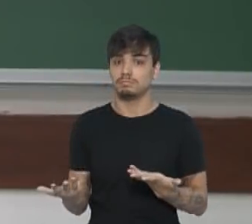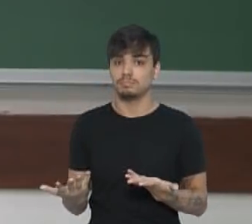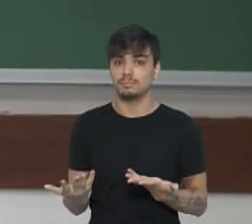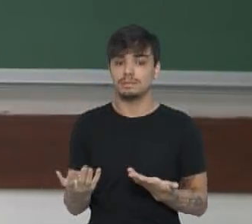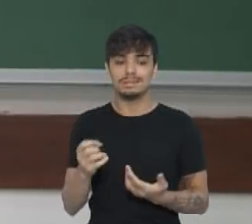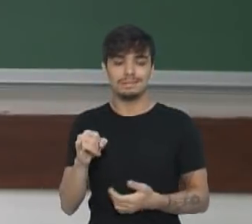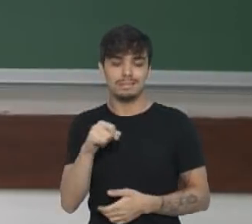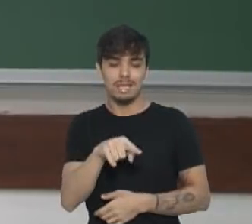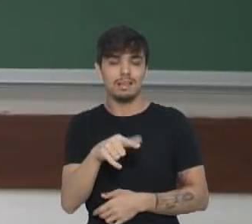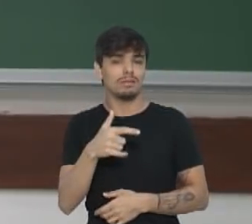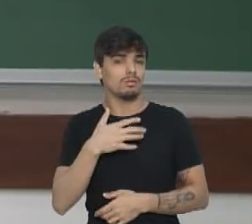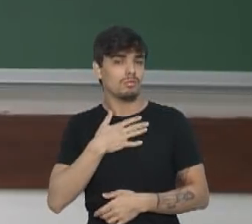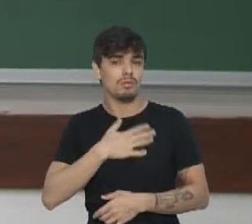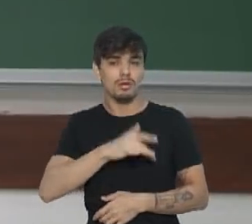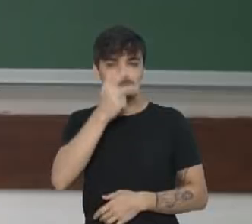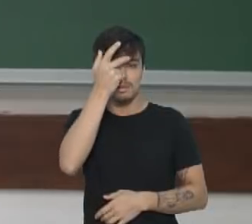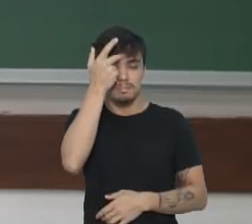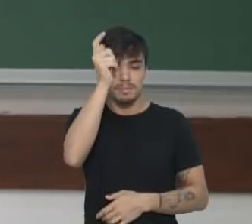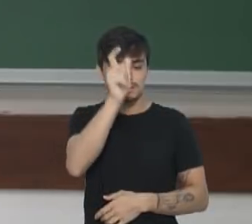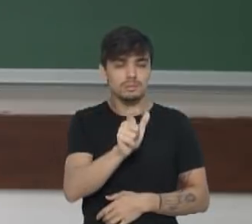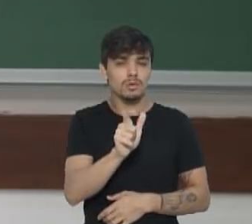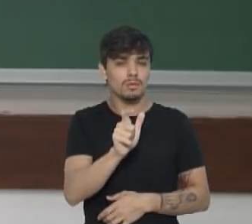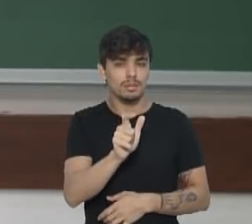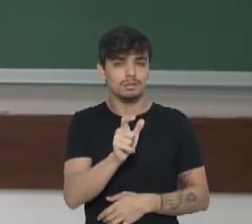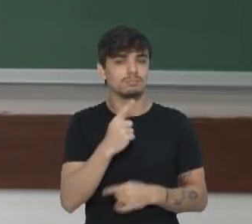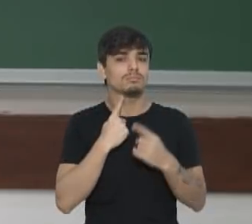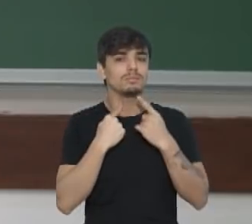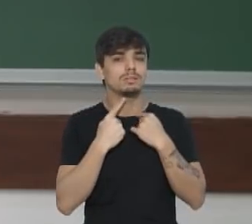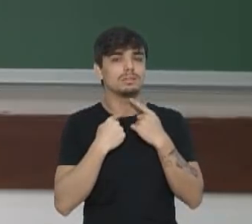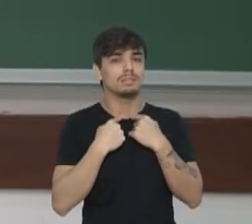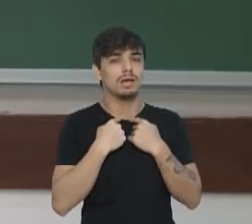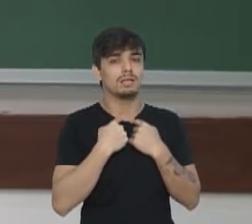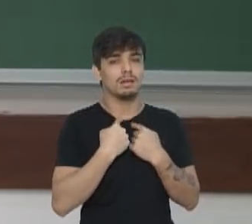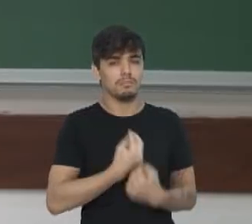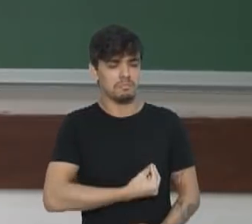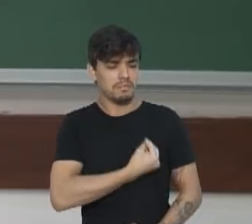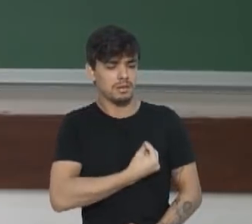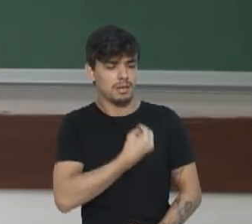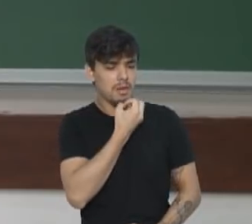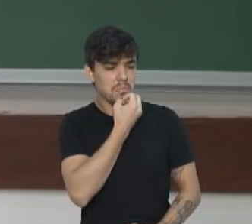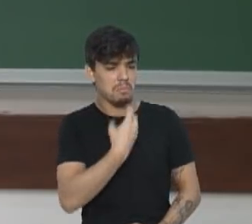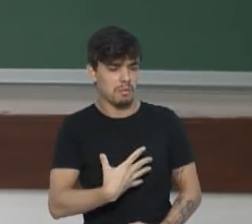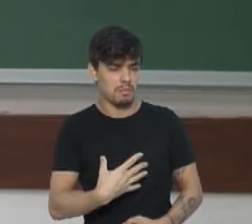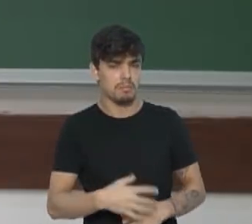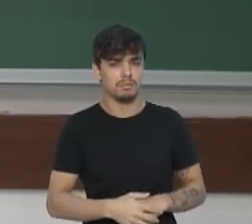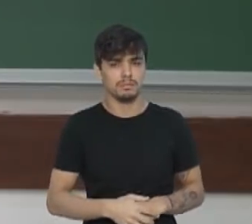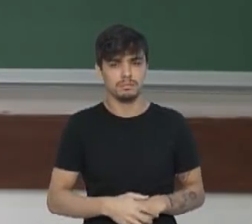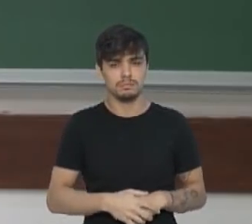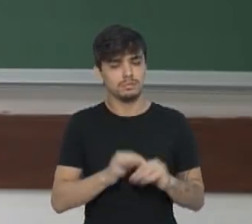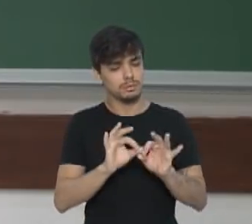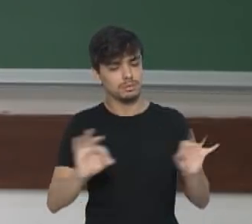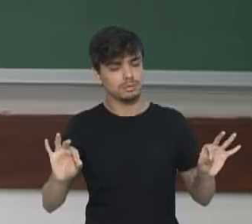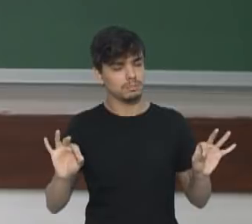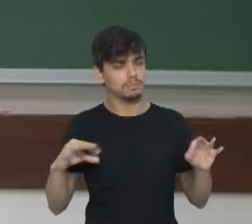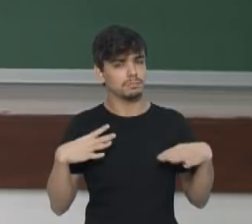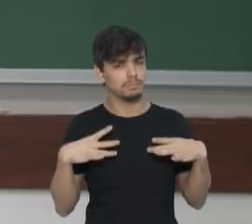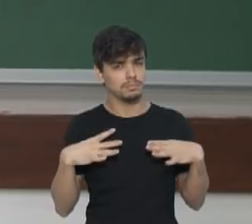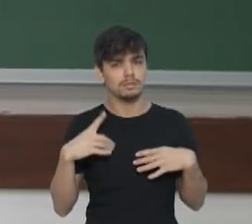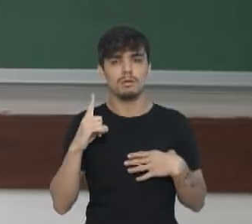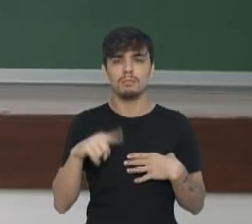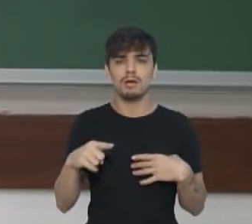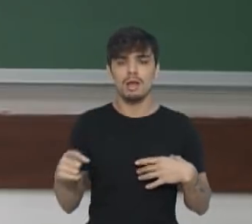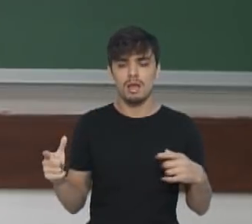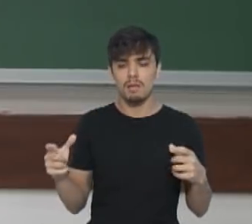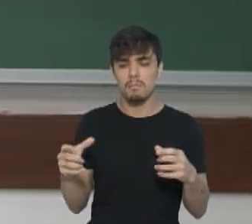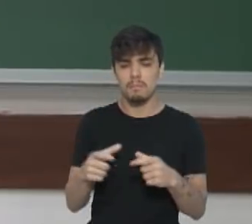desejava o quê? Aqueles que ele não gostava, ele desejava uma vida boa, né? Ele desejava uma vida tranquila, simples, porque essa é uma vida